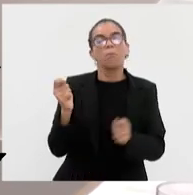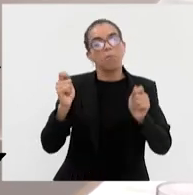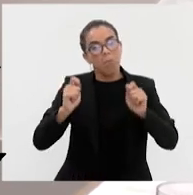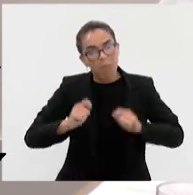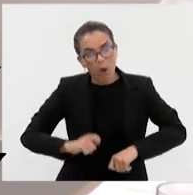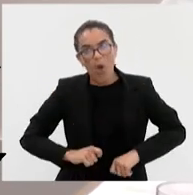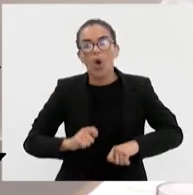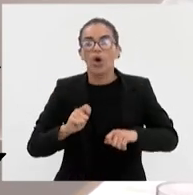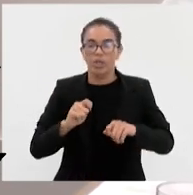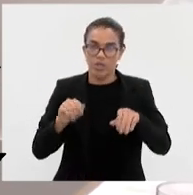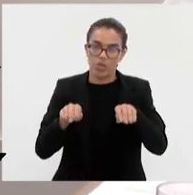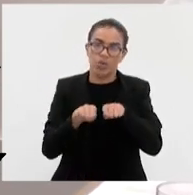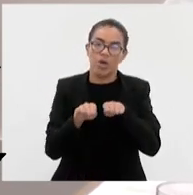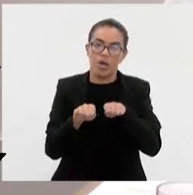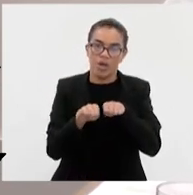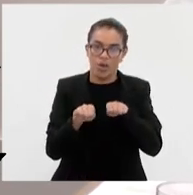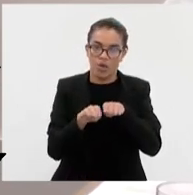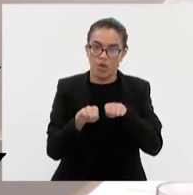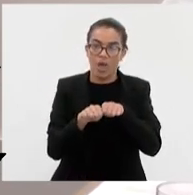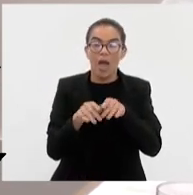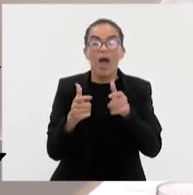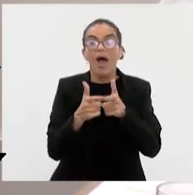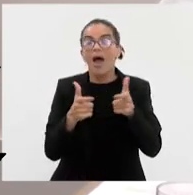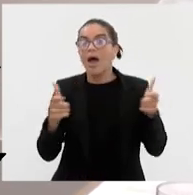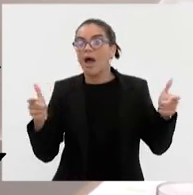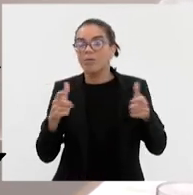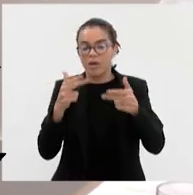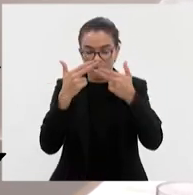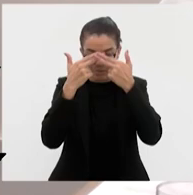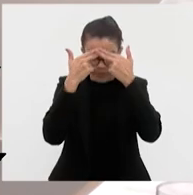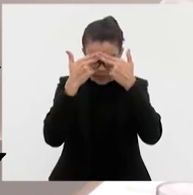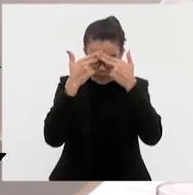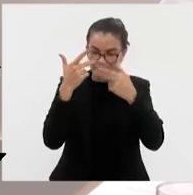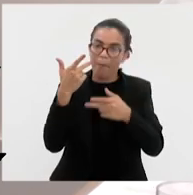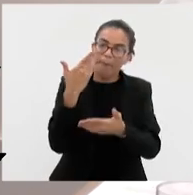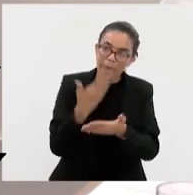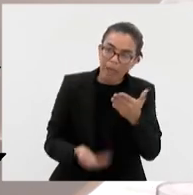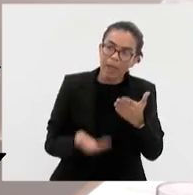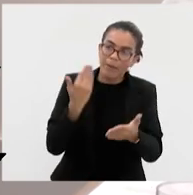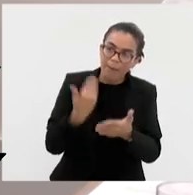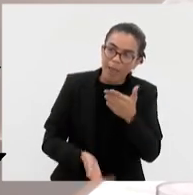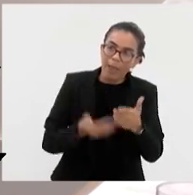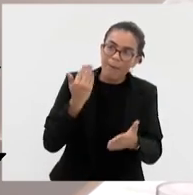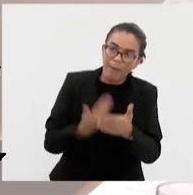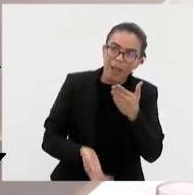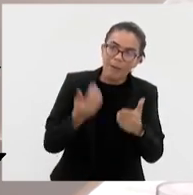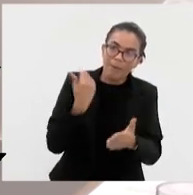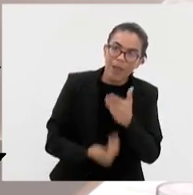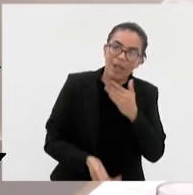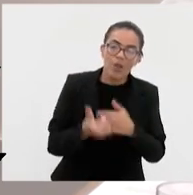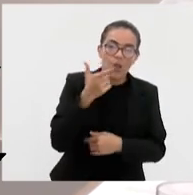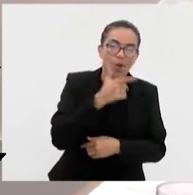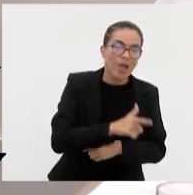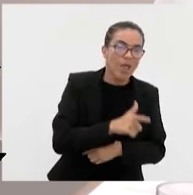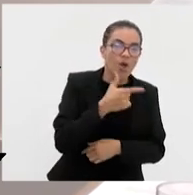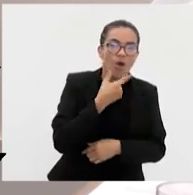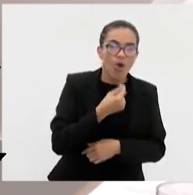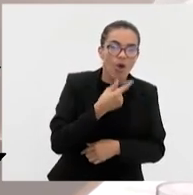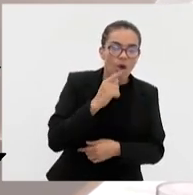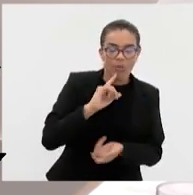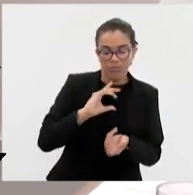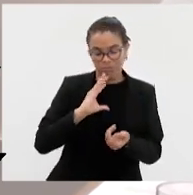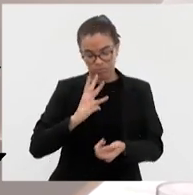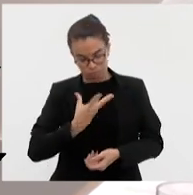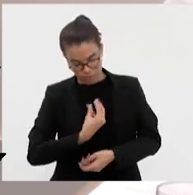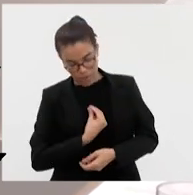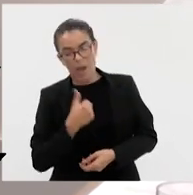que seja igual. Mas a maioria são atletas frustrados, que não conseguiram nada no esporte masculino e viram atletas no feminino